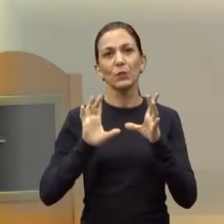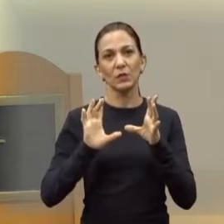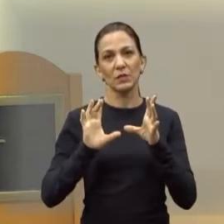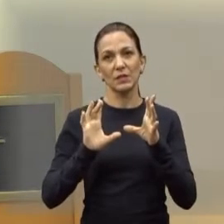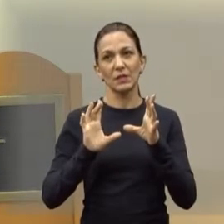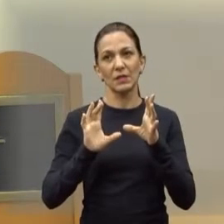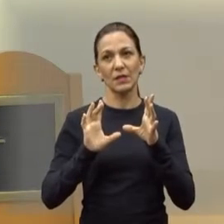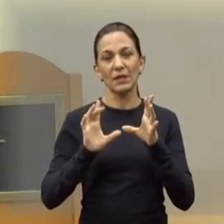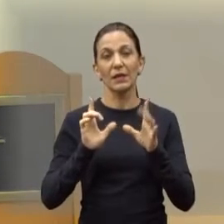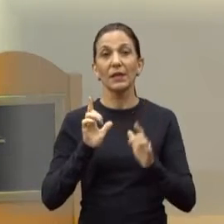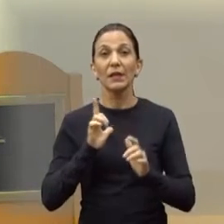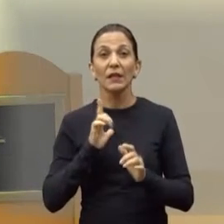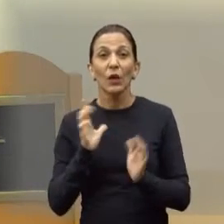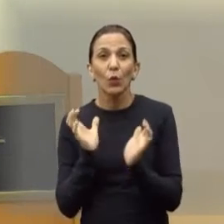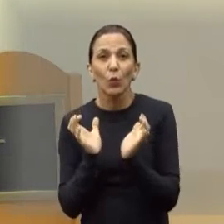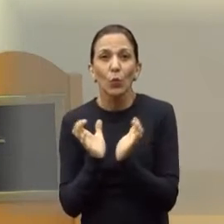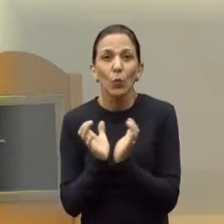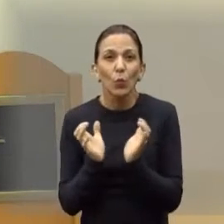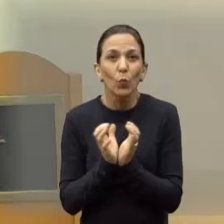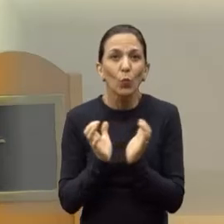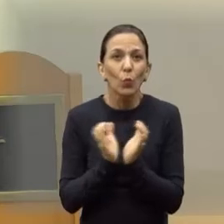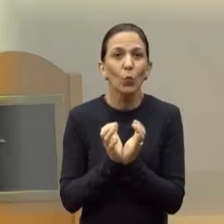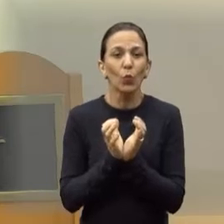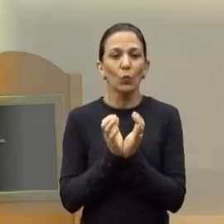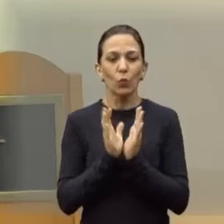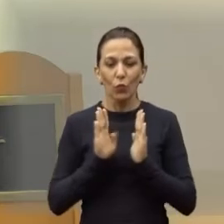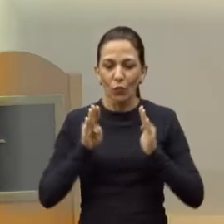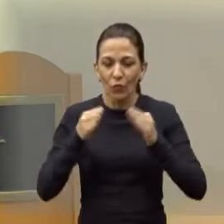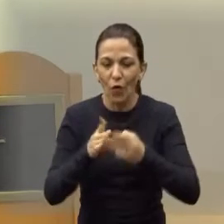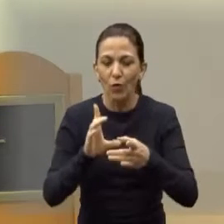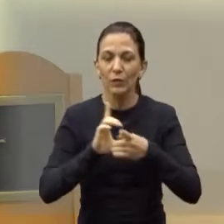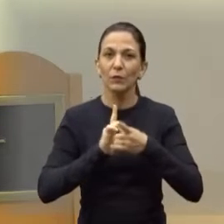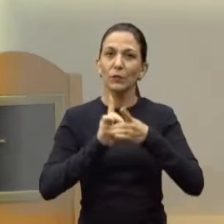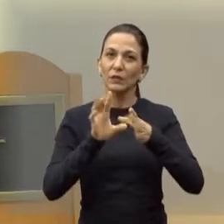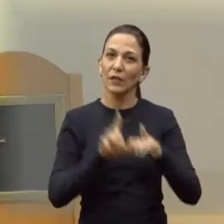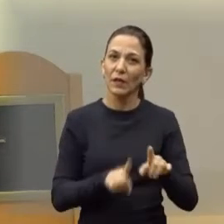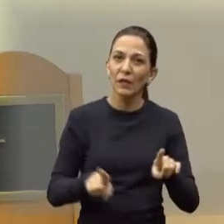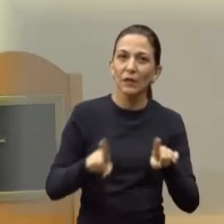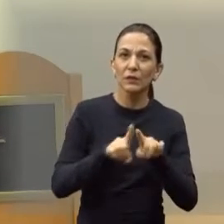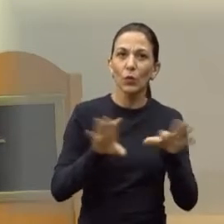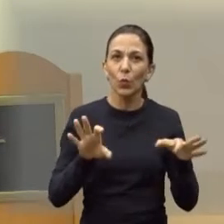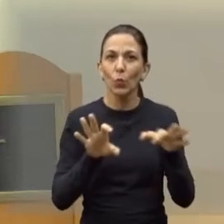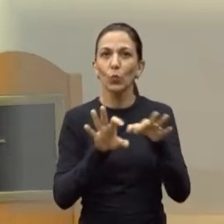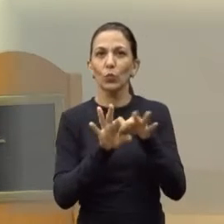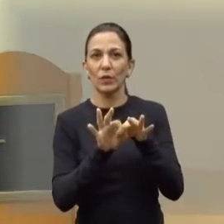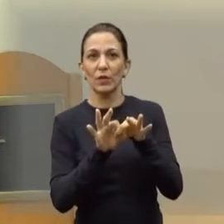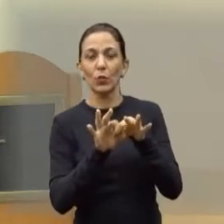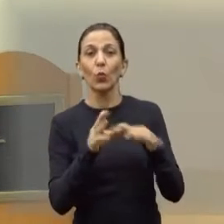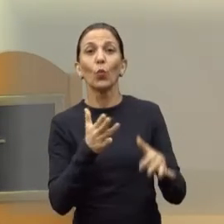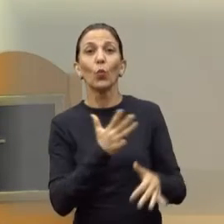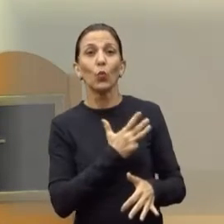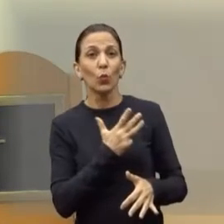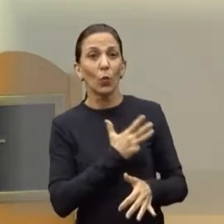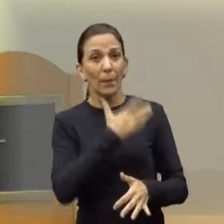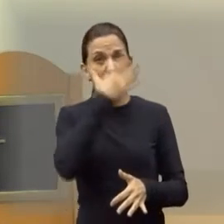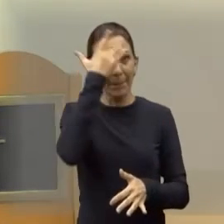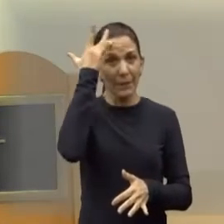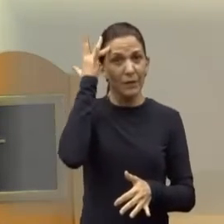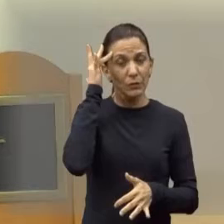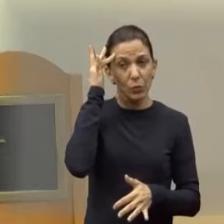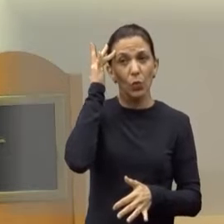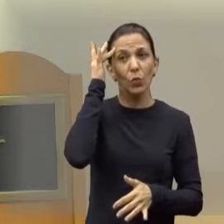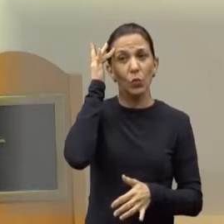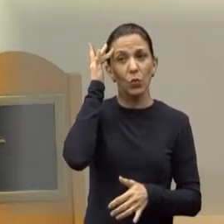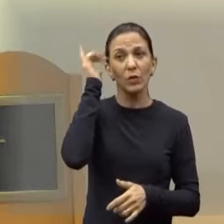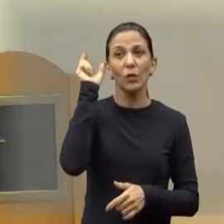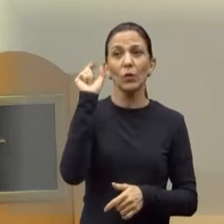formou-se uma frente Ampla pela democracia que uniu ao lado de Lula figuras historicamente